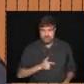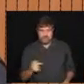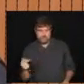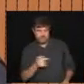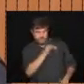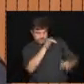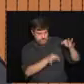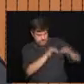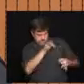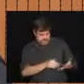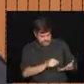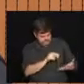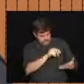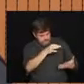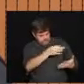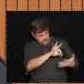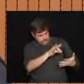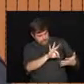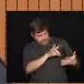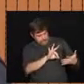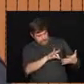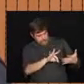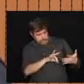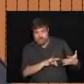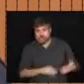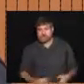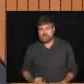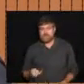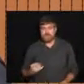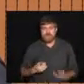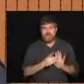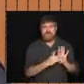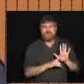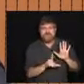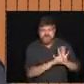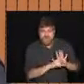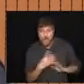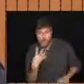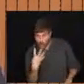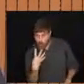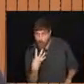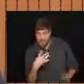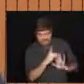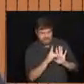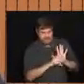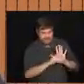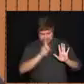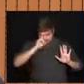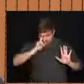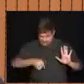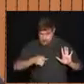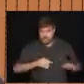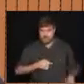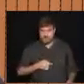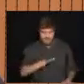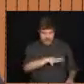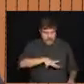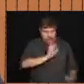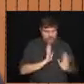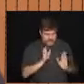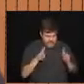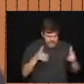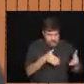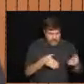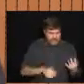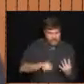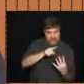Panuto fez. Possivelmente, eu não sei quantos decretos serão, Panuto? 4 decretos, né, cada um tratando de um assunto